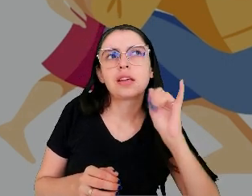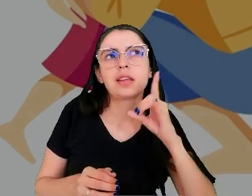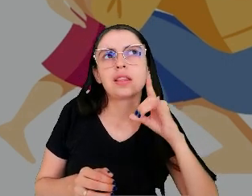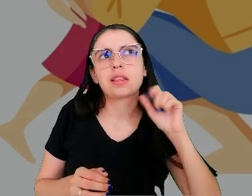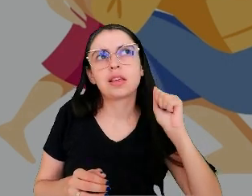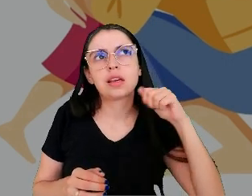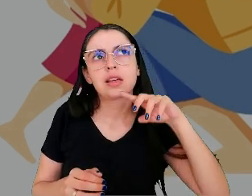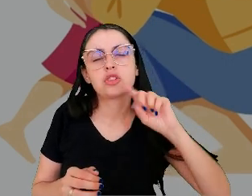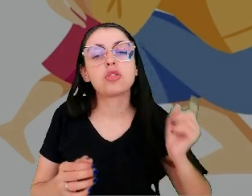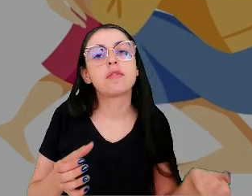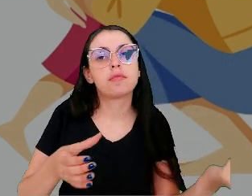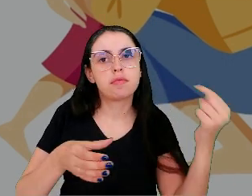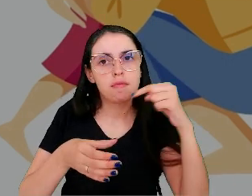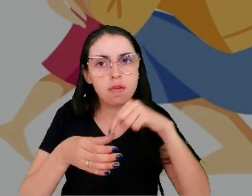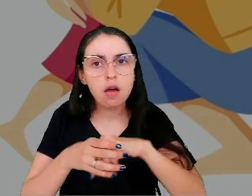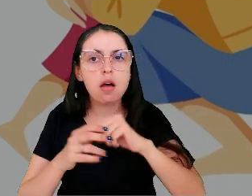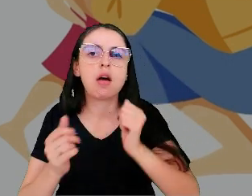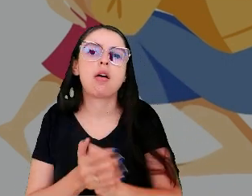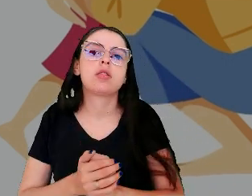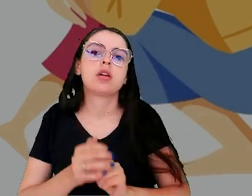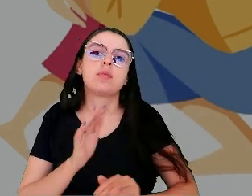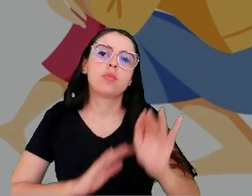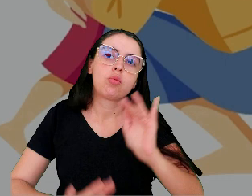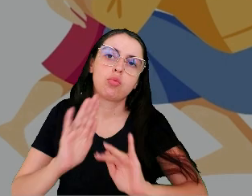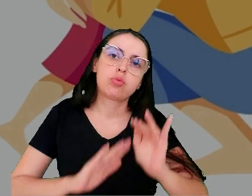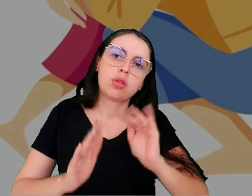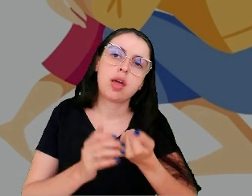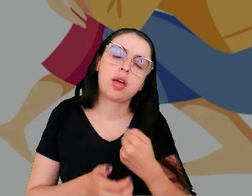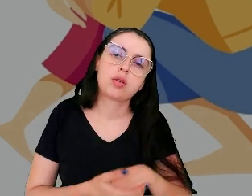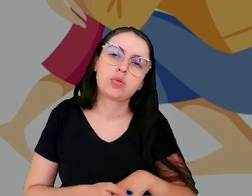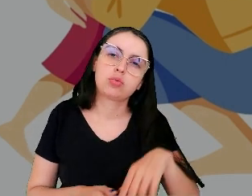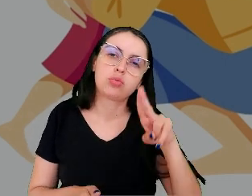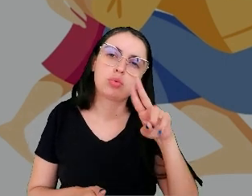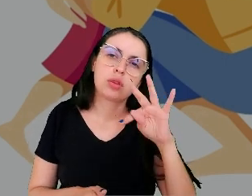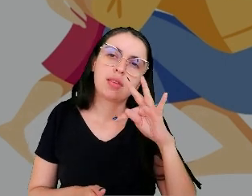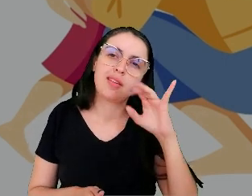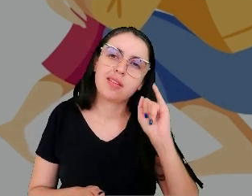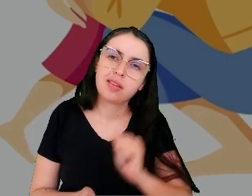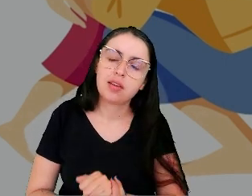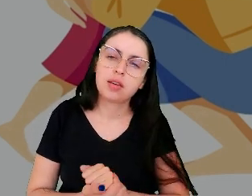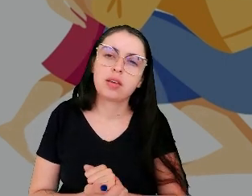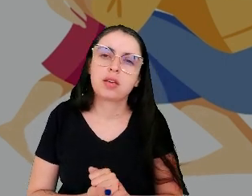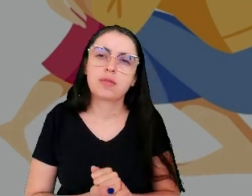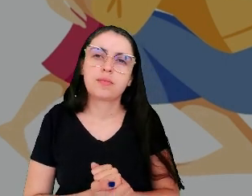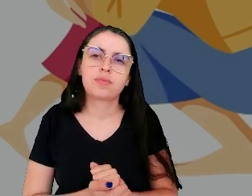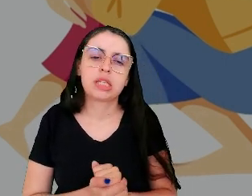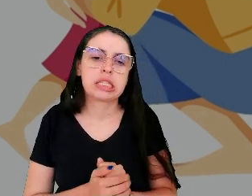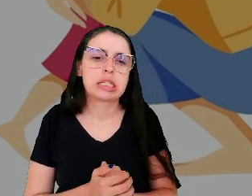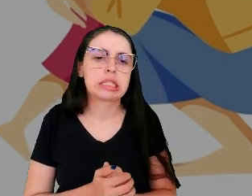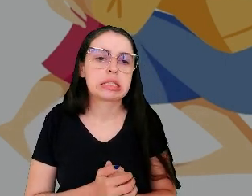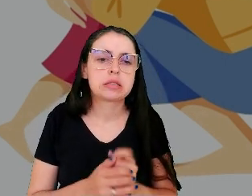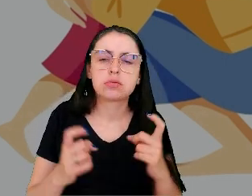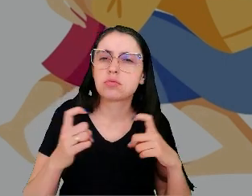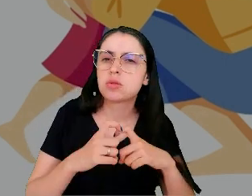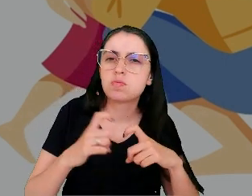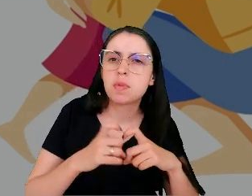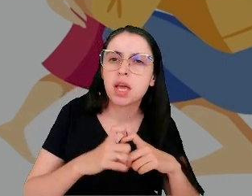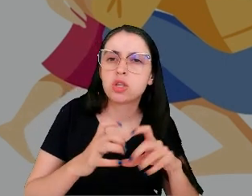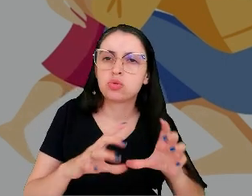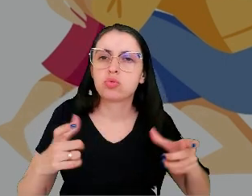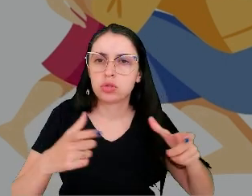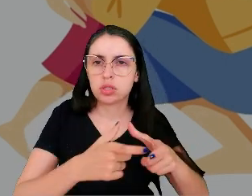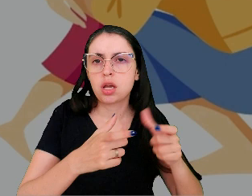volta para a nossa terapia intensiva e o Heitor fica lá aos cuidados da competente equipe da terapia